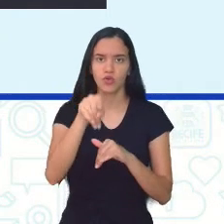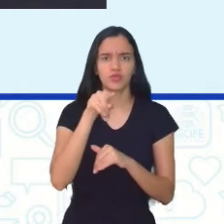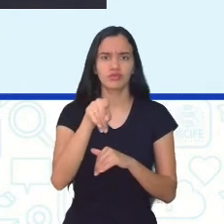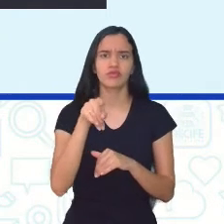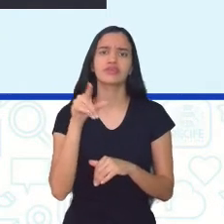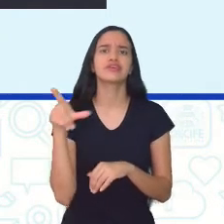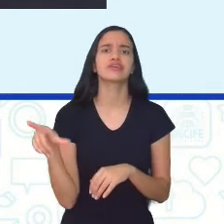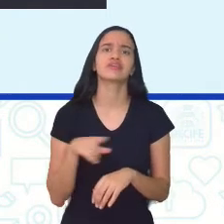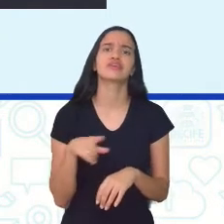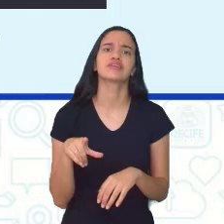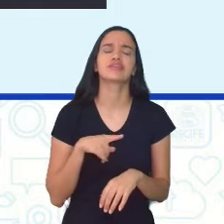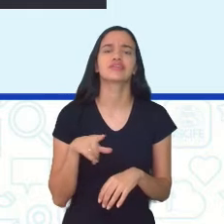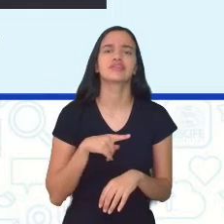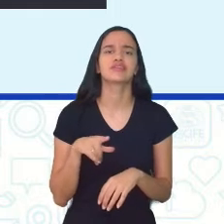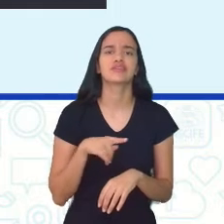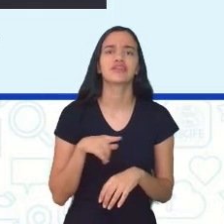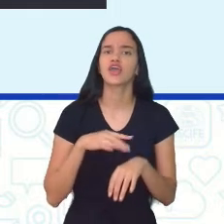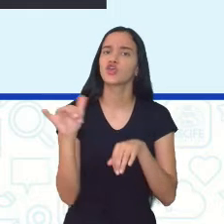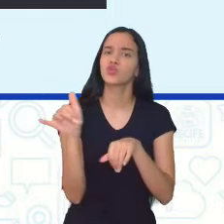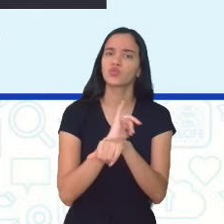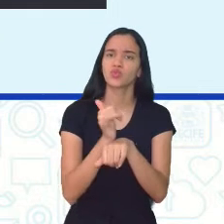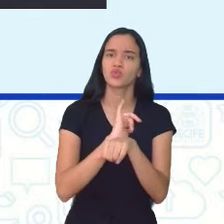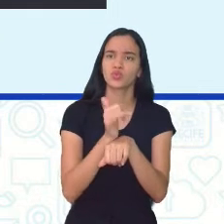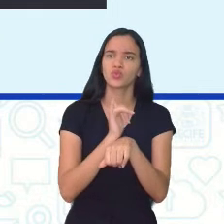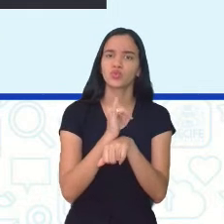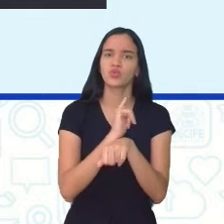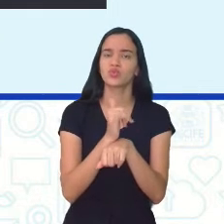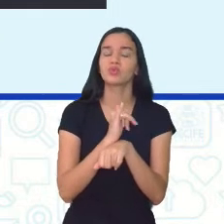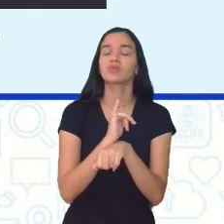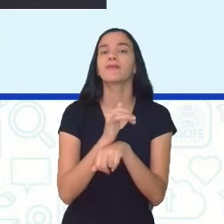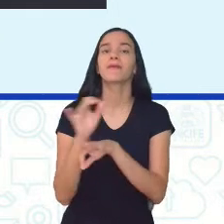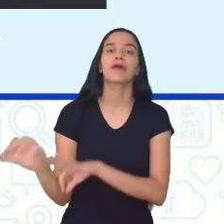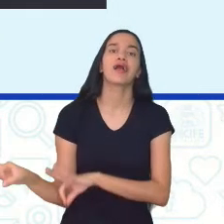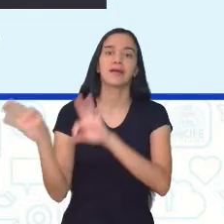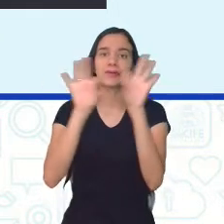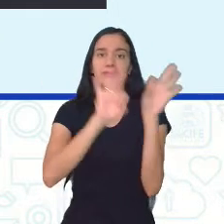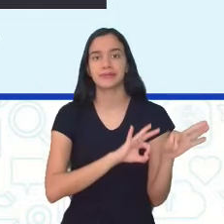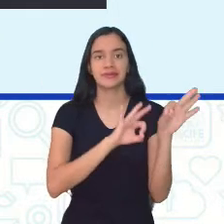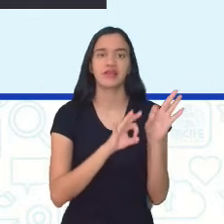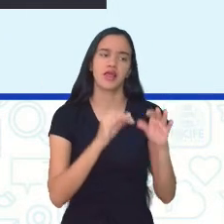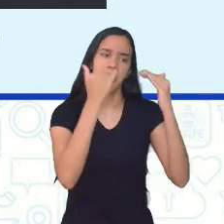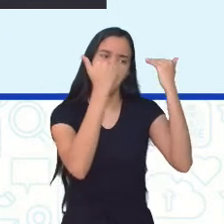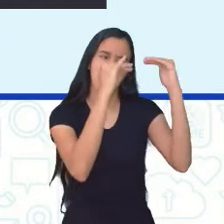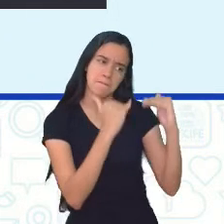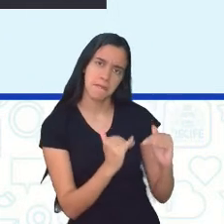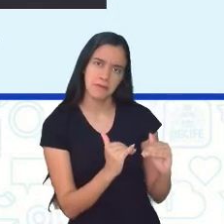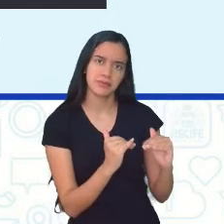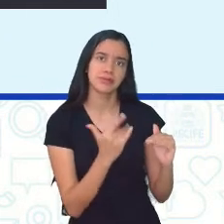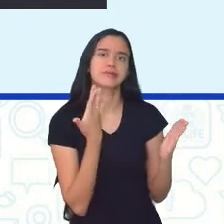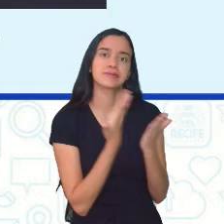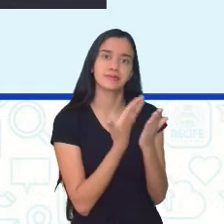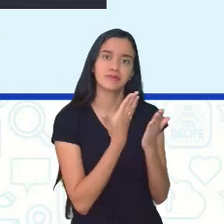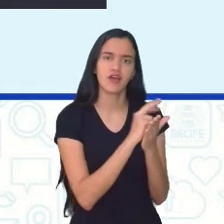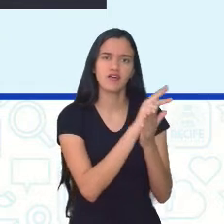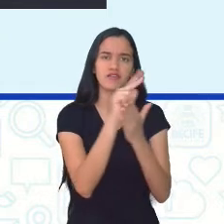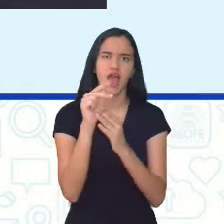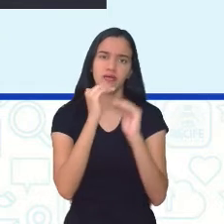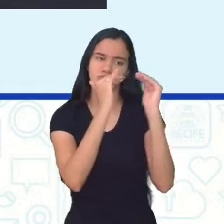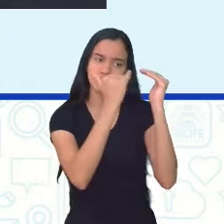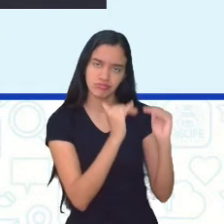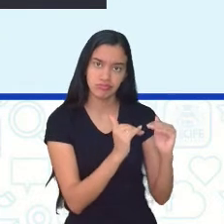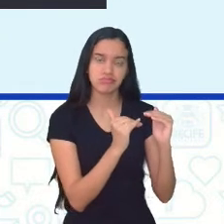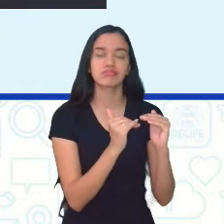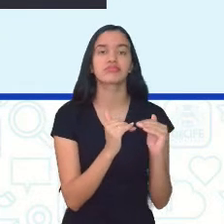Vocês têm o YouTube também para assistir numa playlist enorme com várias aulas.